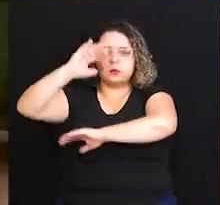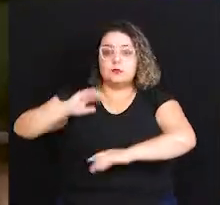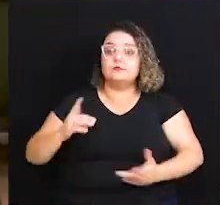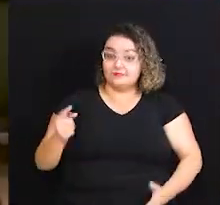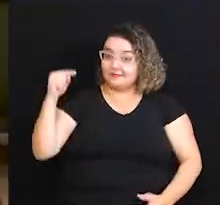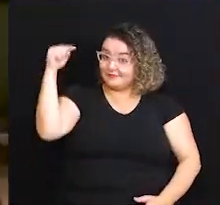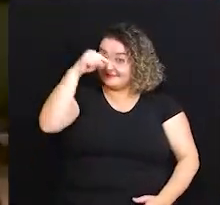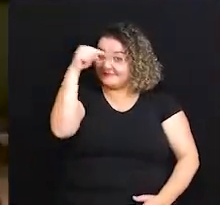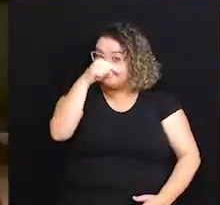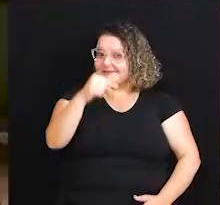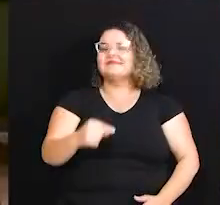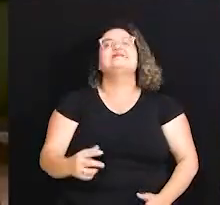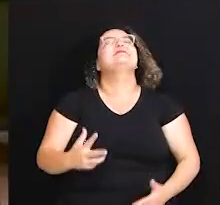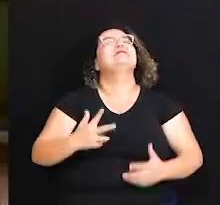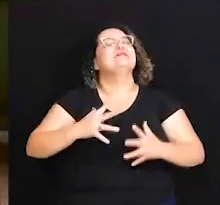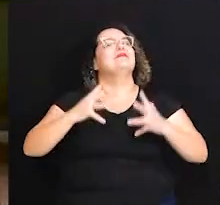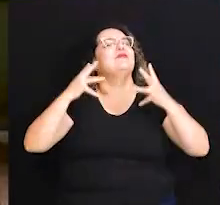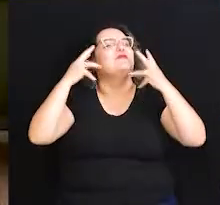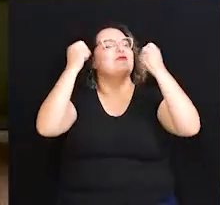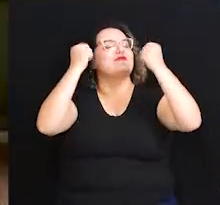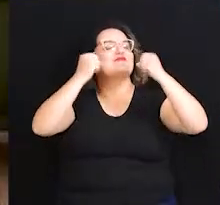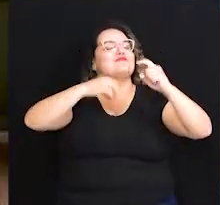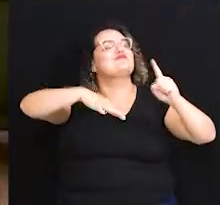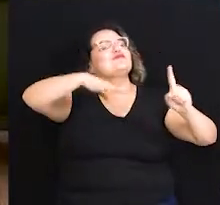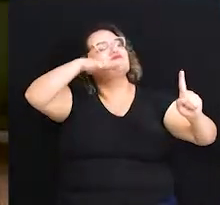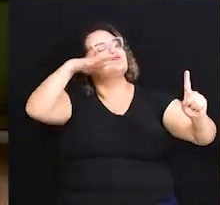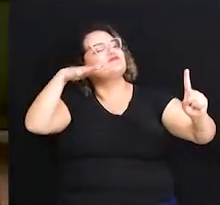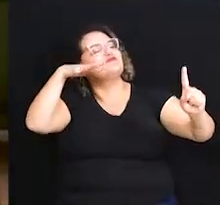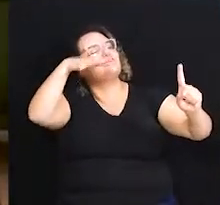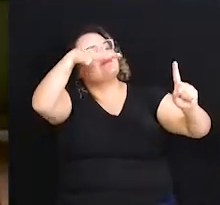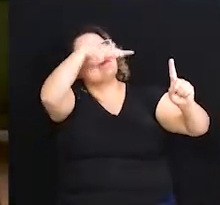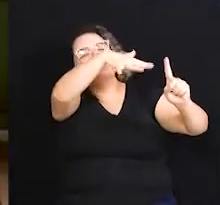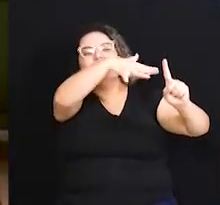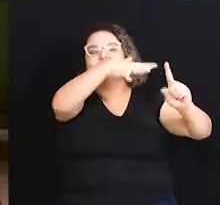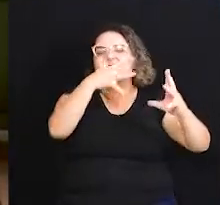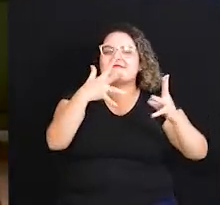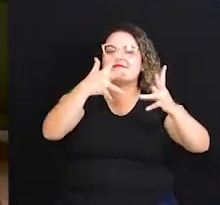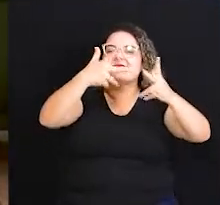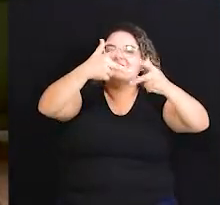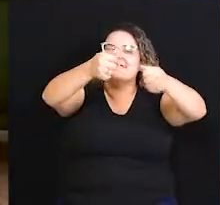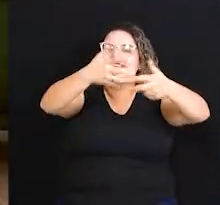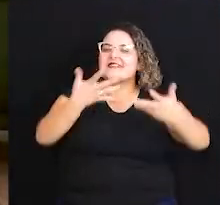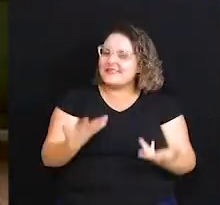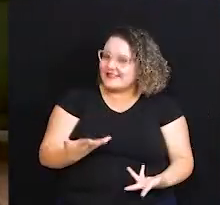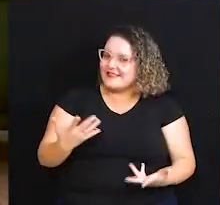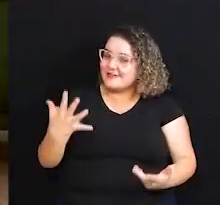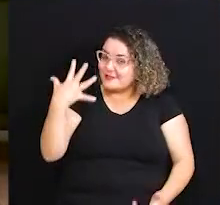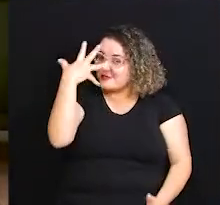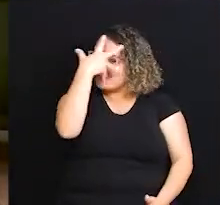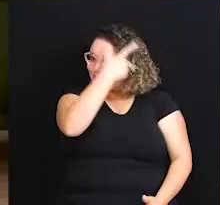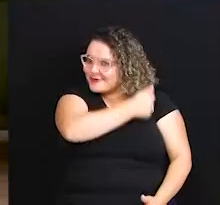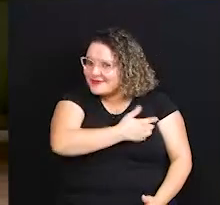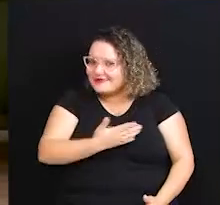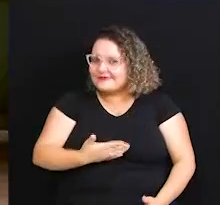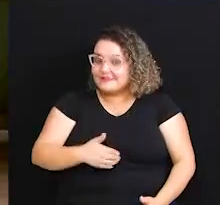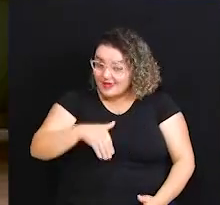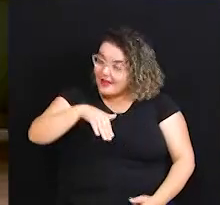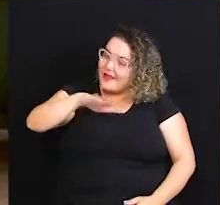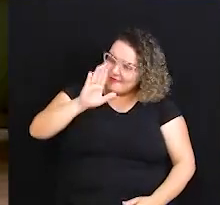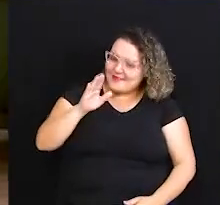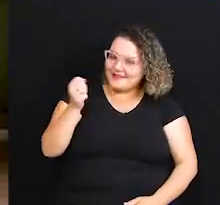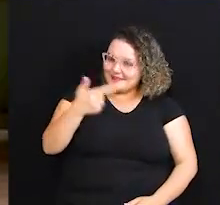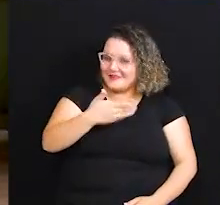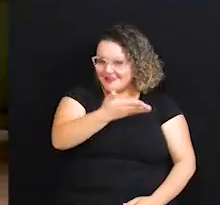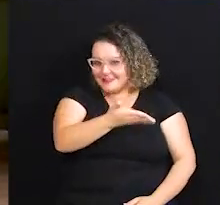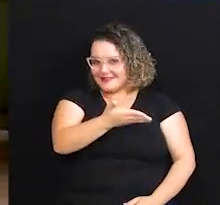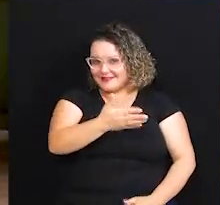ele que ganha espaço e notoriedade realmente pela sua beleza, pelo seu tamanho, mas o bosque é muito mais do que isso e a gente vai mostrar agora